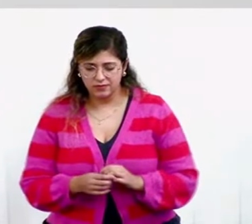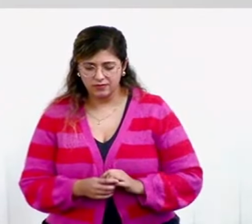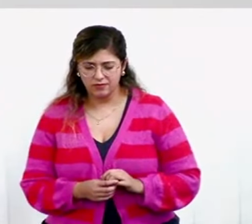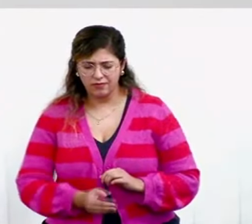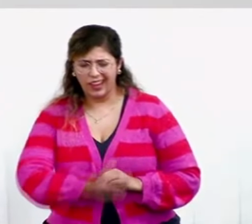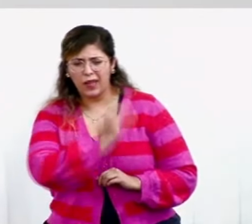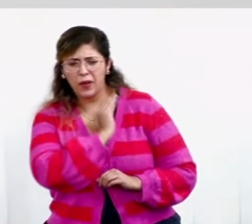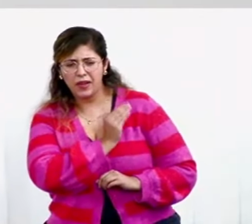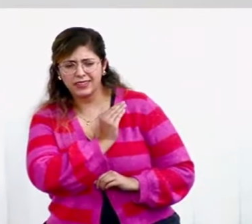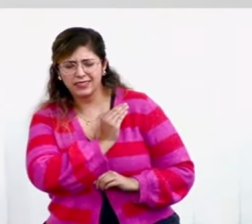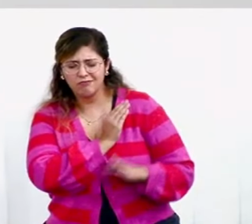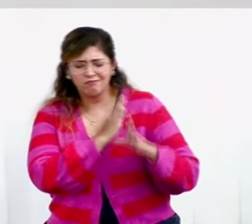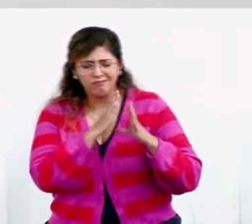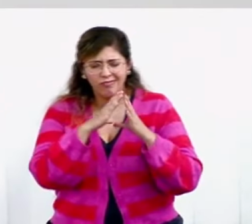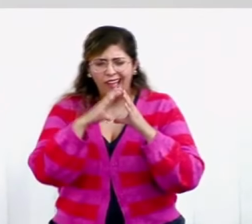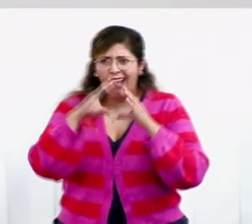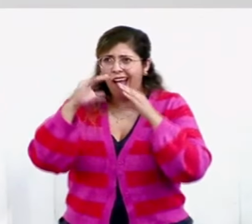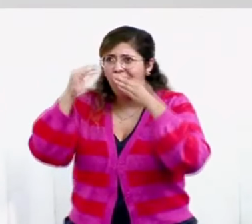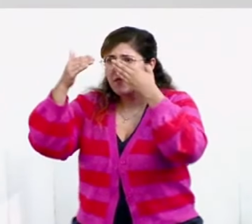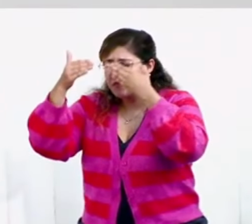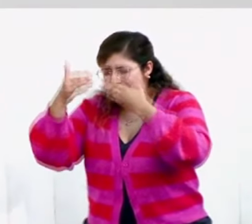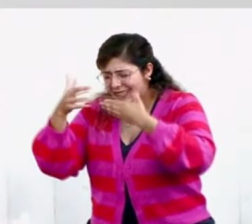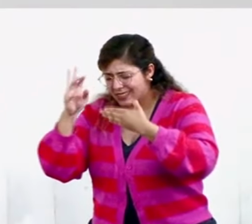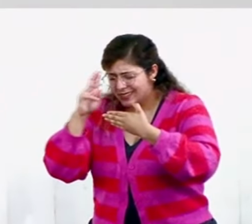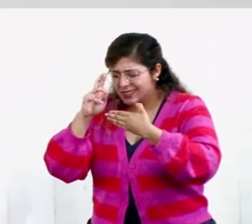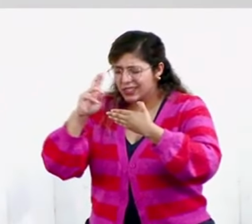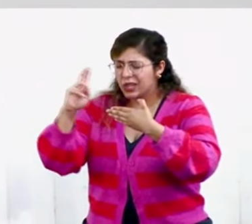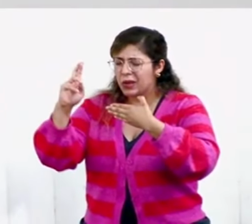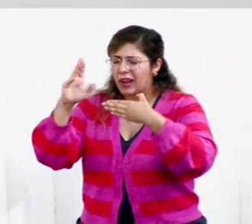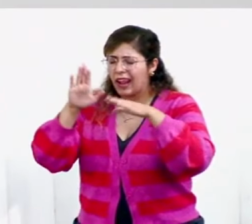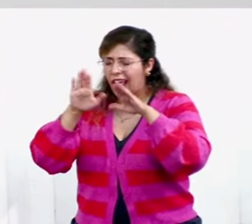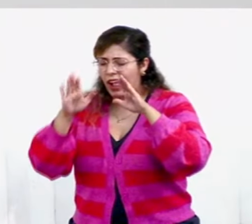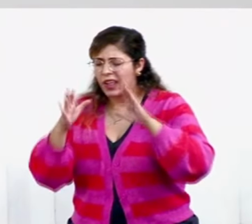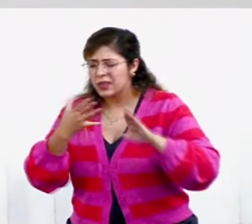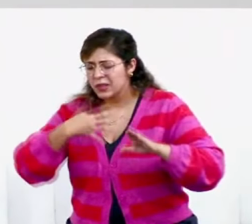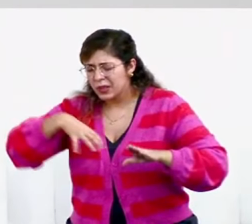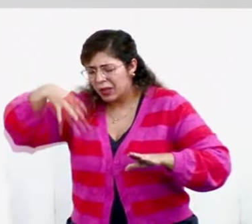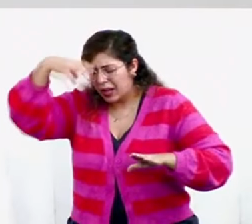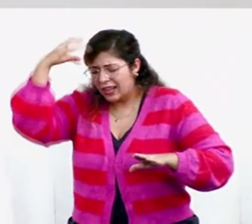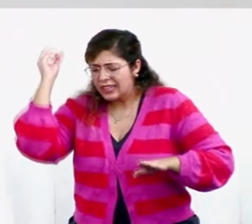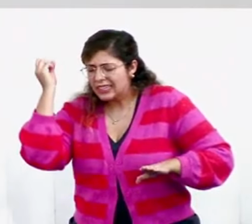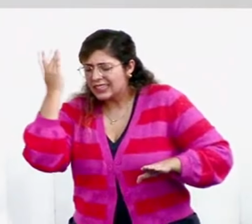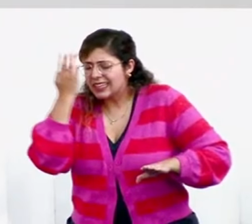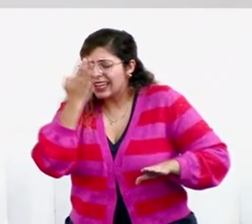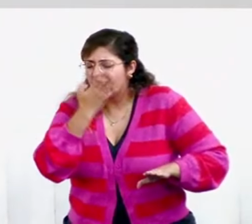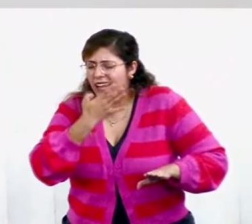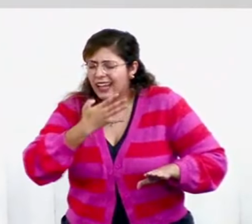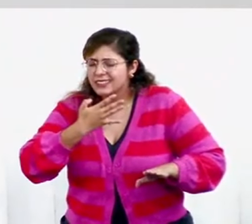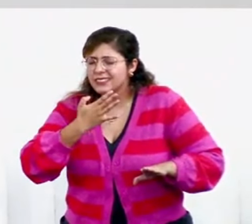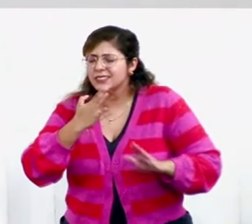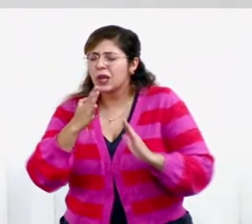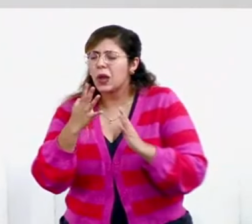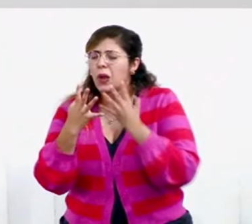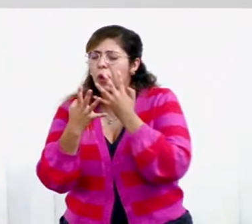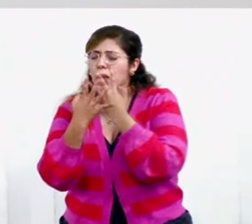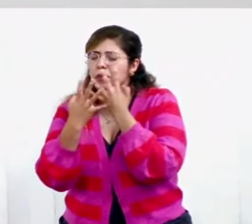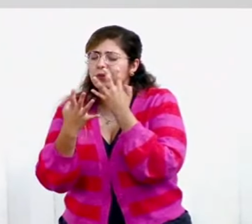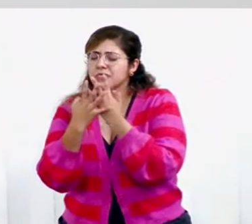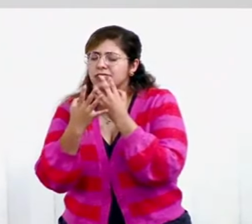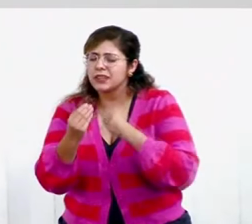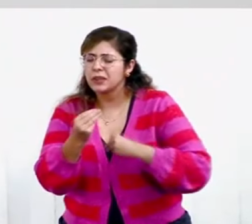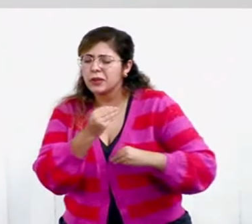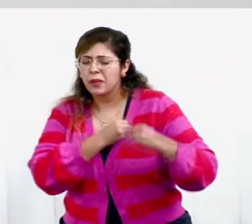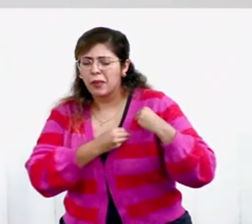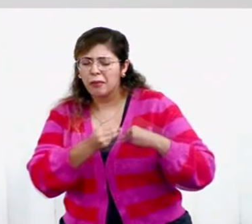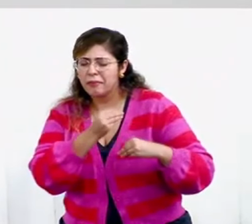do Senhor, do trono da graça. Confessa a Ele os seus pecados. Arrependa-se das